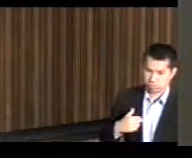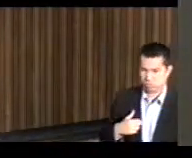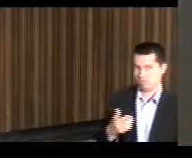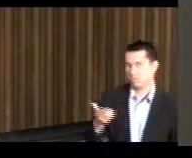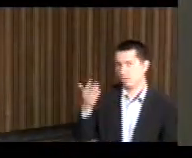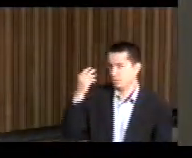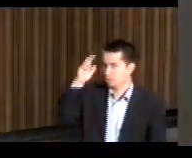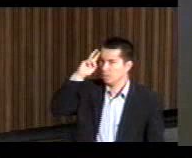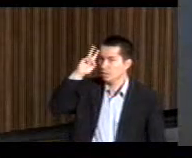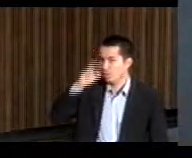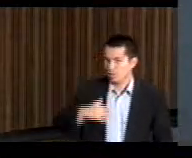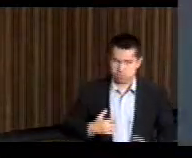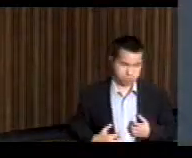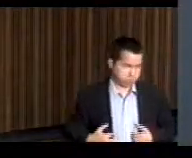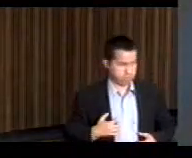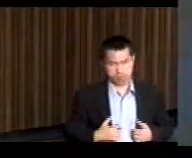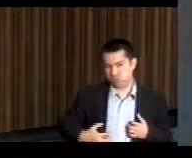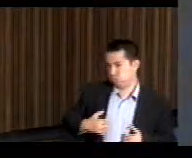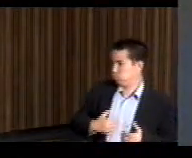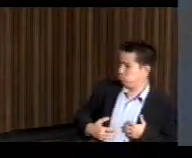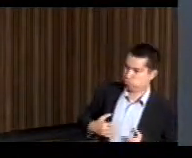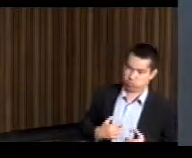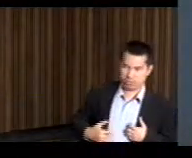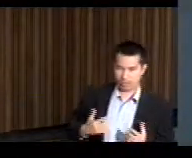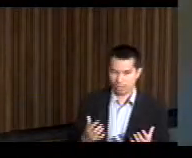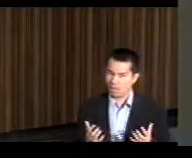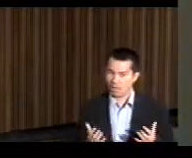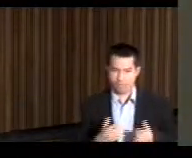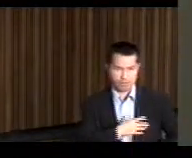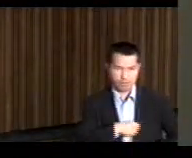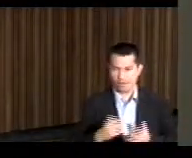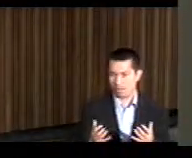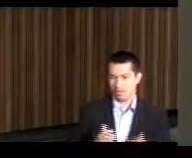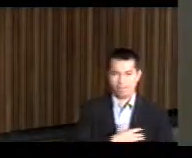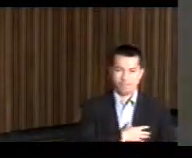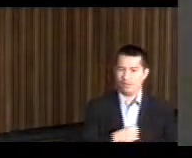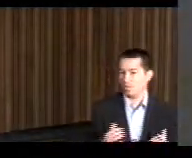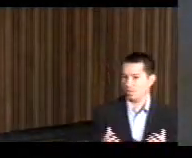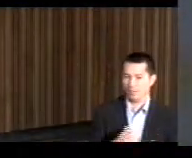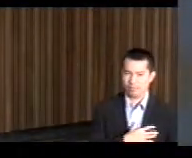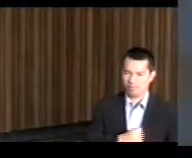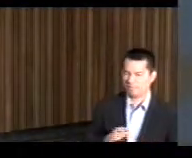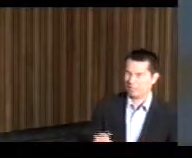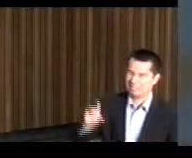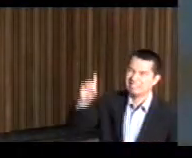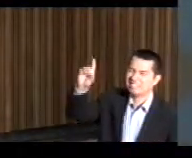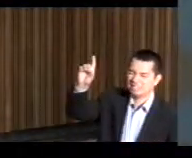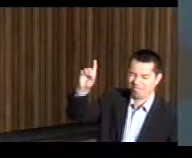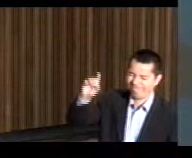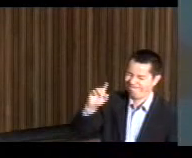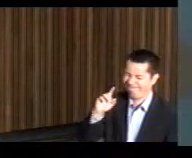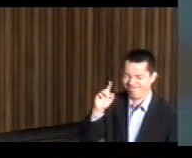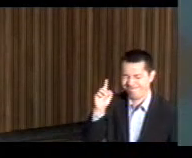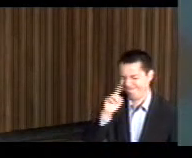já estou nessa neura há 24 anos, de que ele vai me dar um filho, vai me cumprir a promessa, e esse negócio